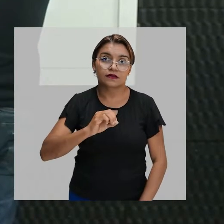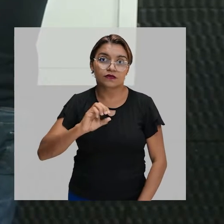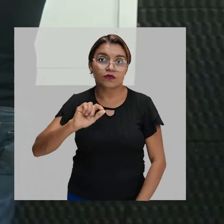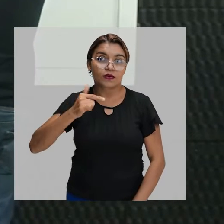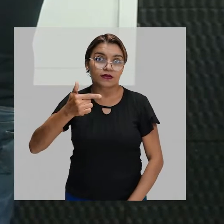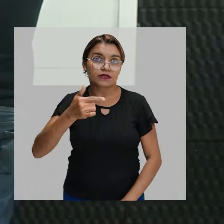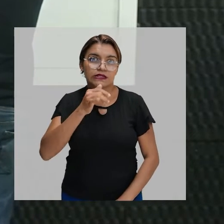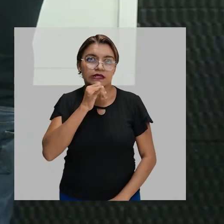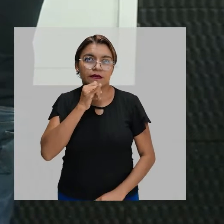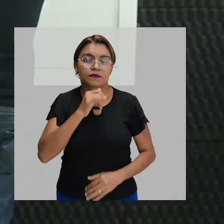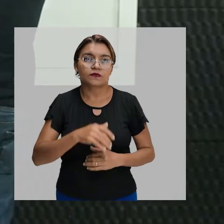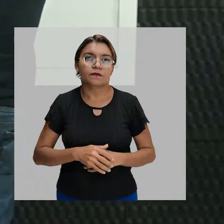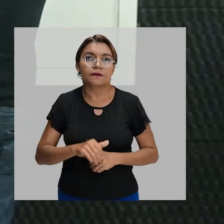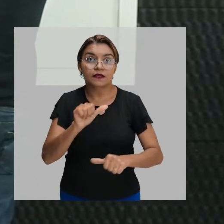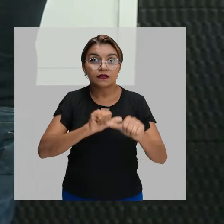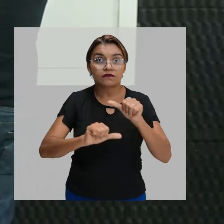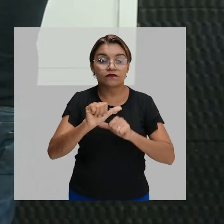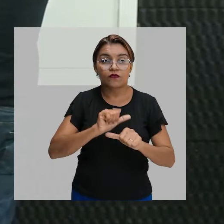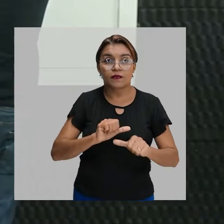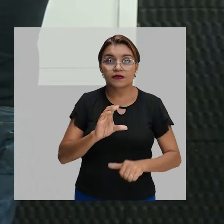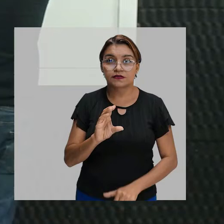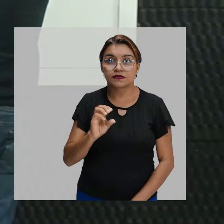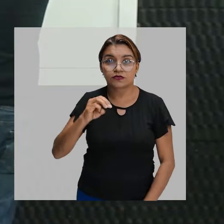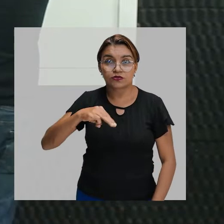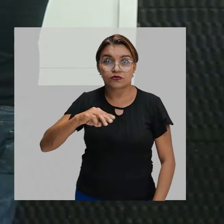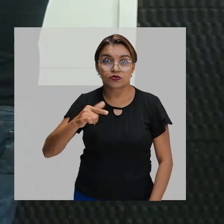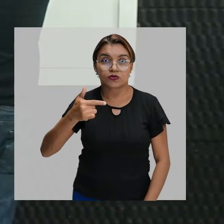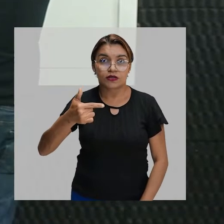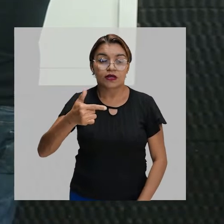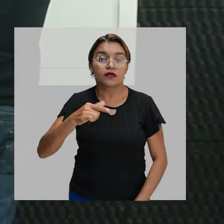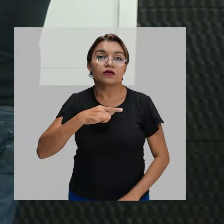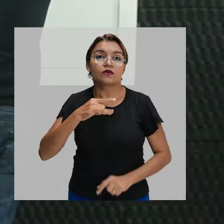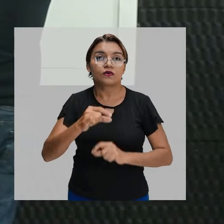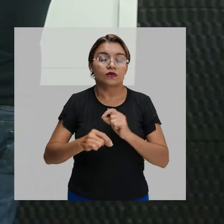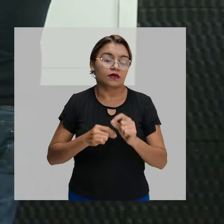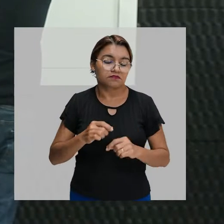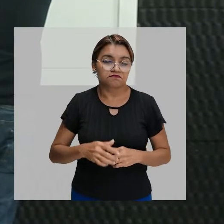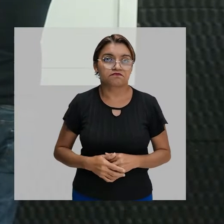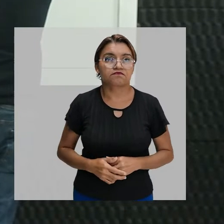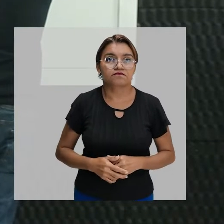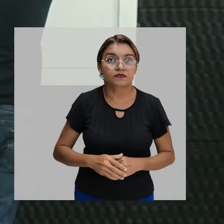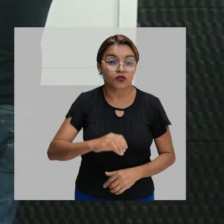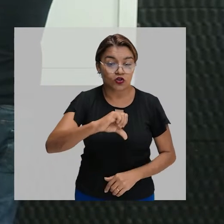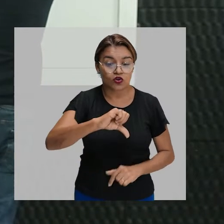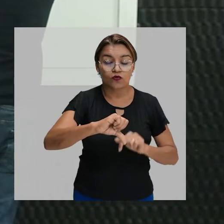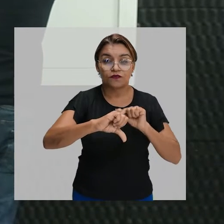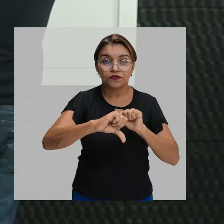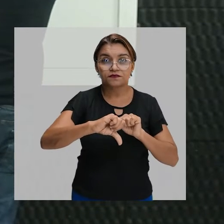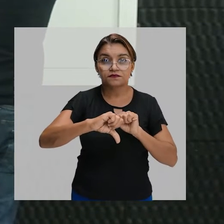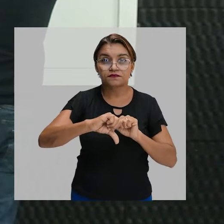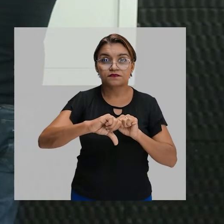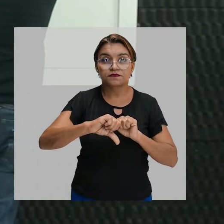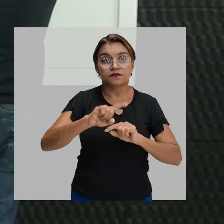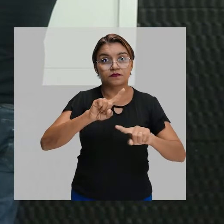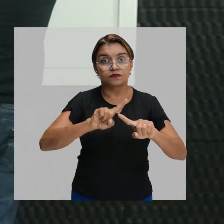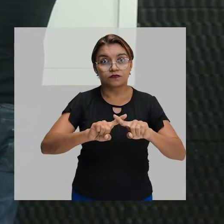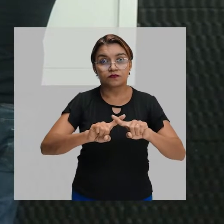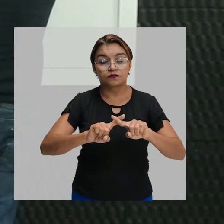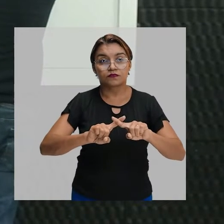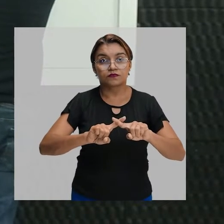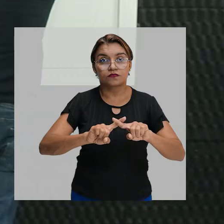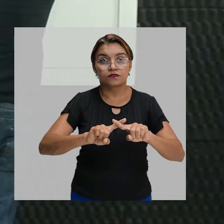transformar isso aqui para centímetro quadrado eu vou pegar esse nove e